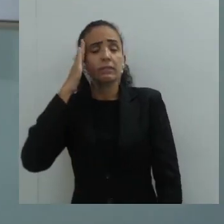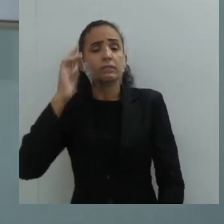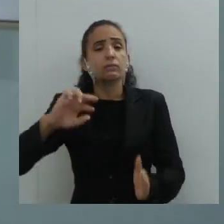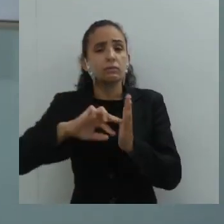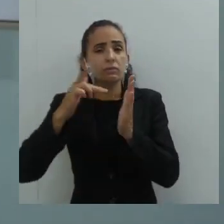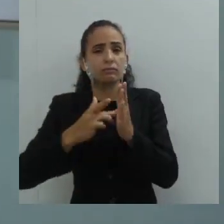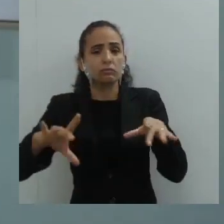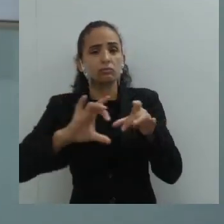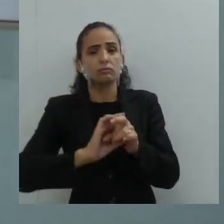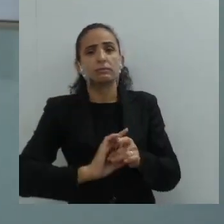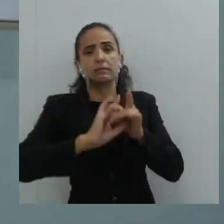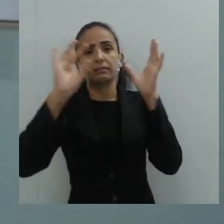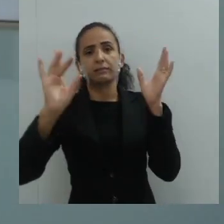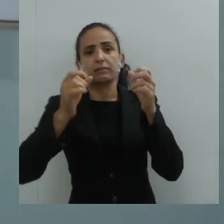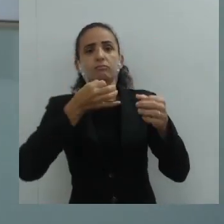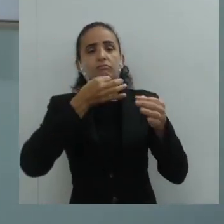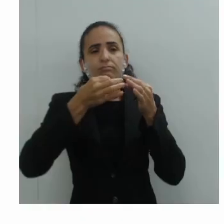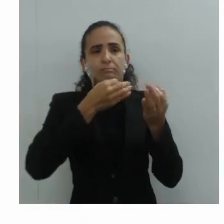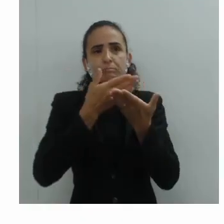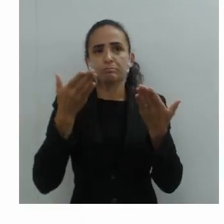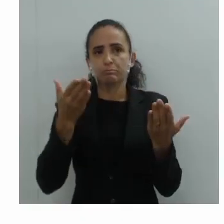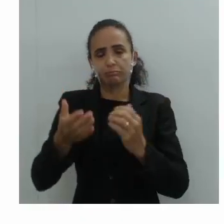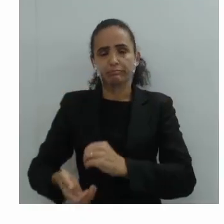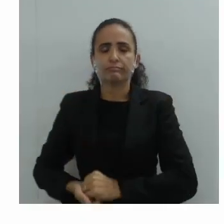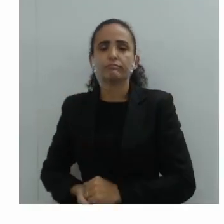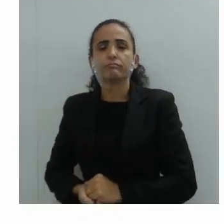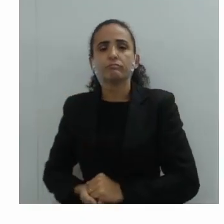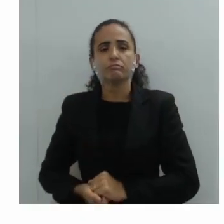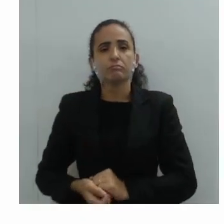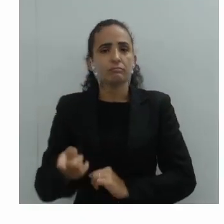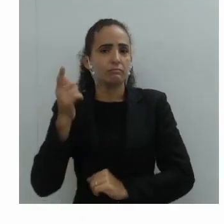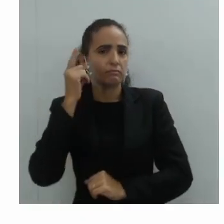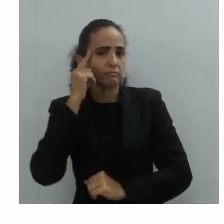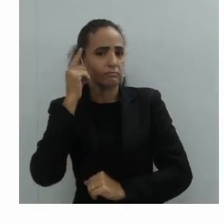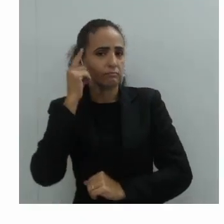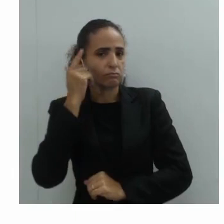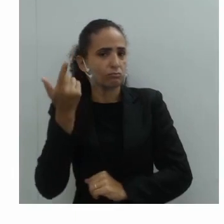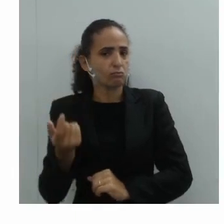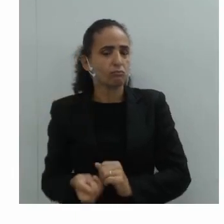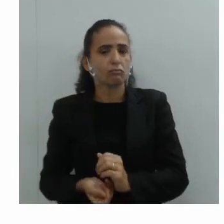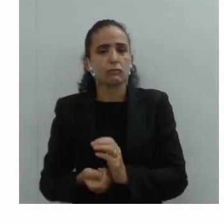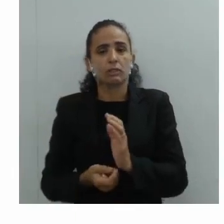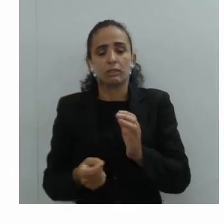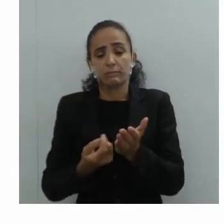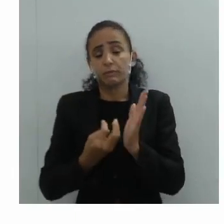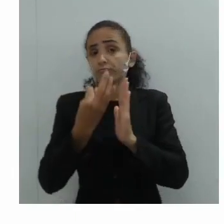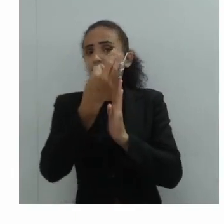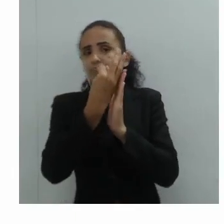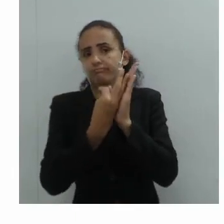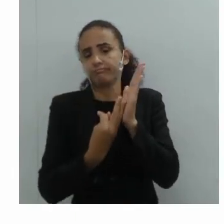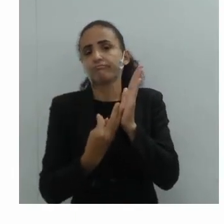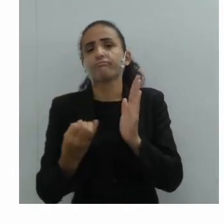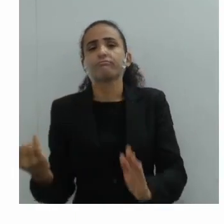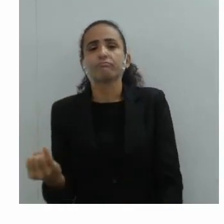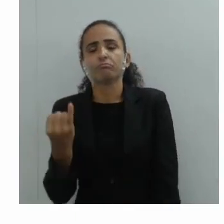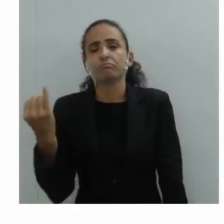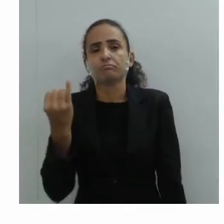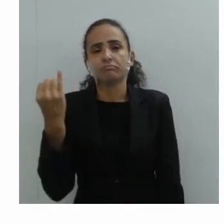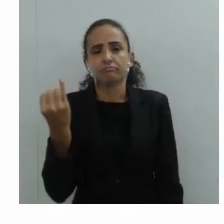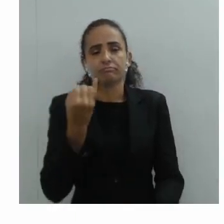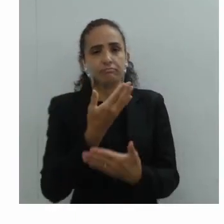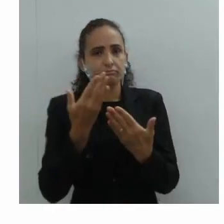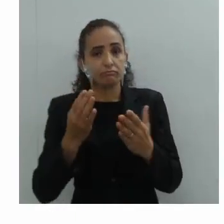e a cidadania. Vamos adiante. Na tela, trago para vocês um trecho desse importantíssimo